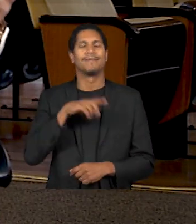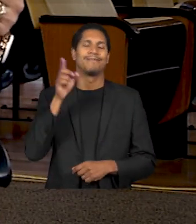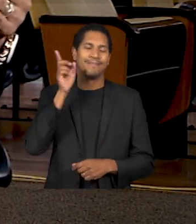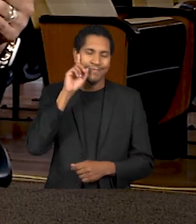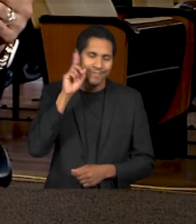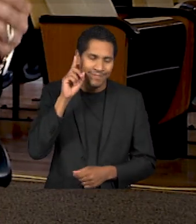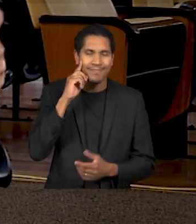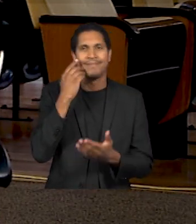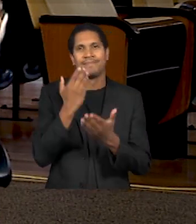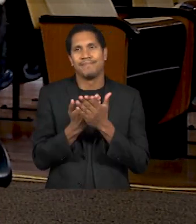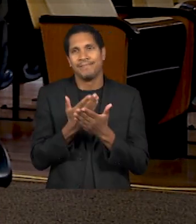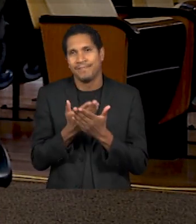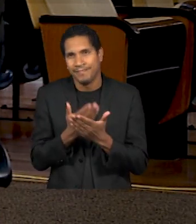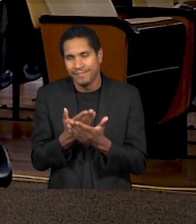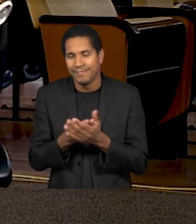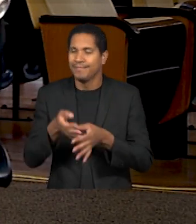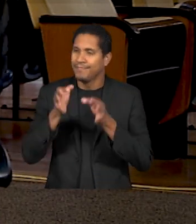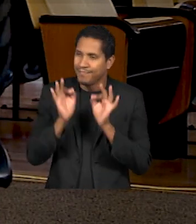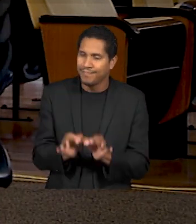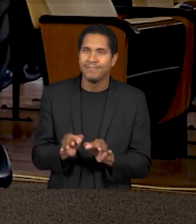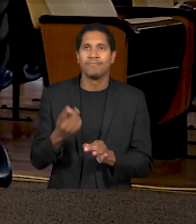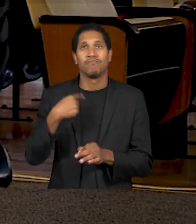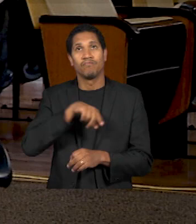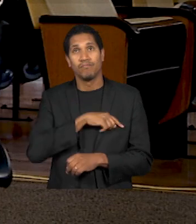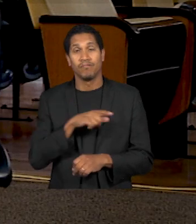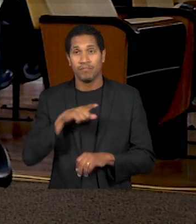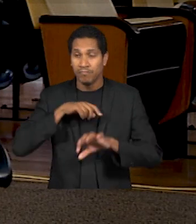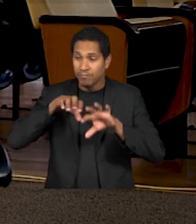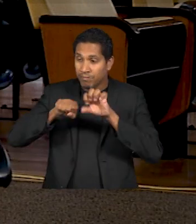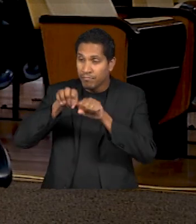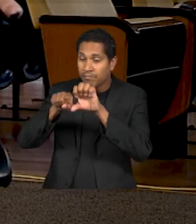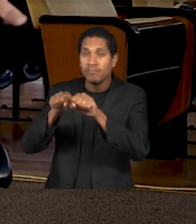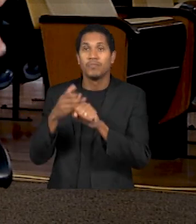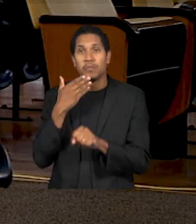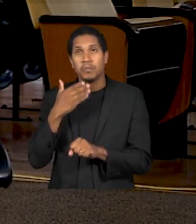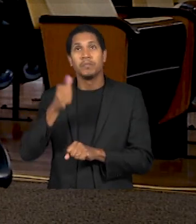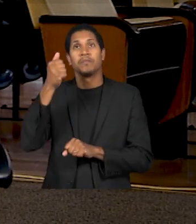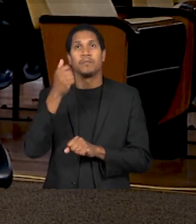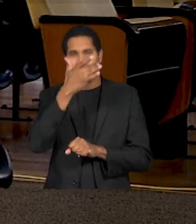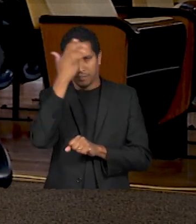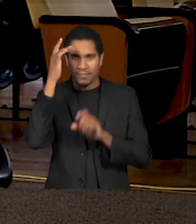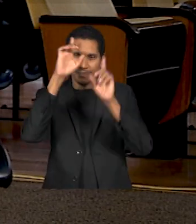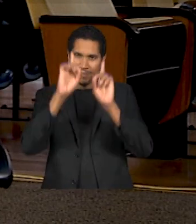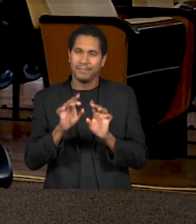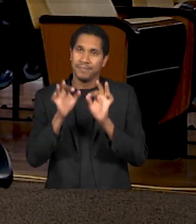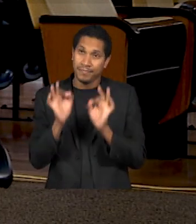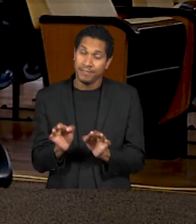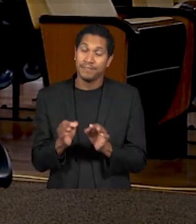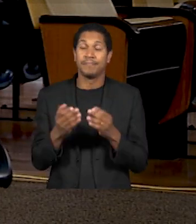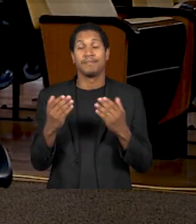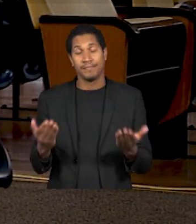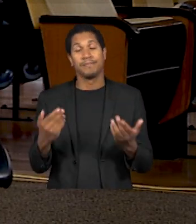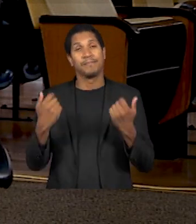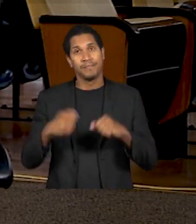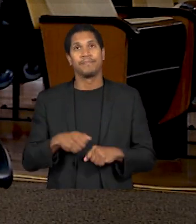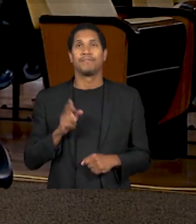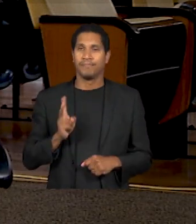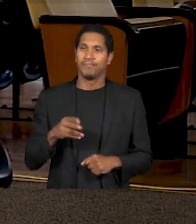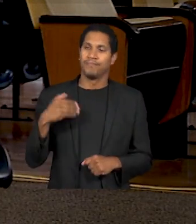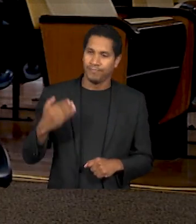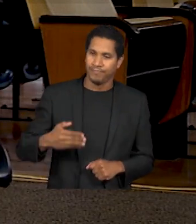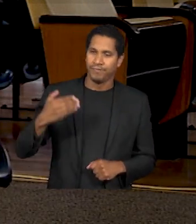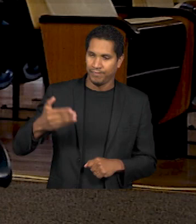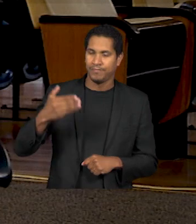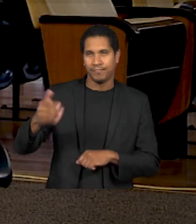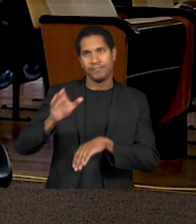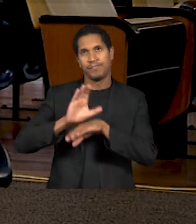estamos estudando, o tempo todo nós estamos buscando algo melhor para a pessoa com deficiência. Então, assim, tem que ser constante os cursos,